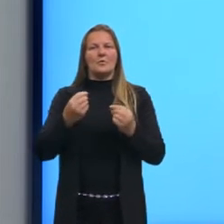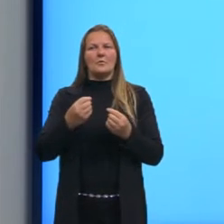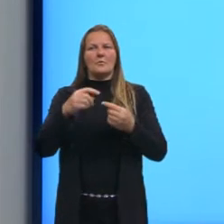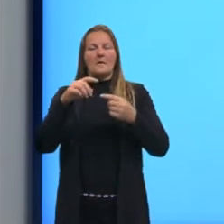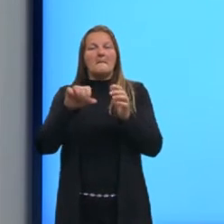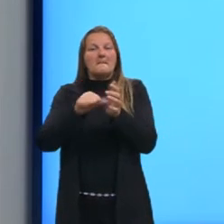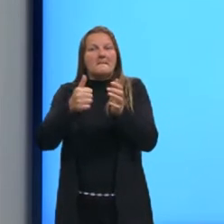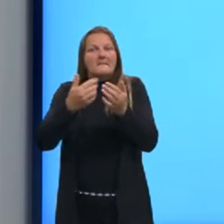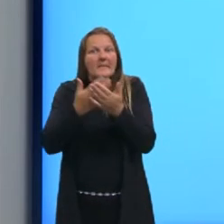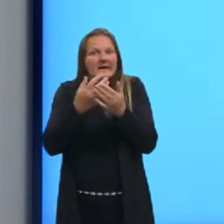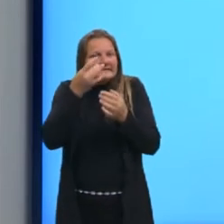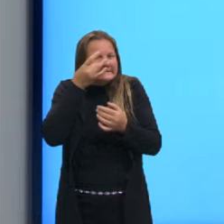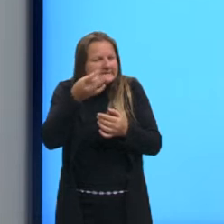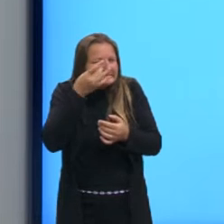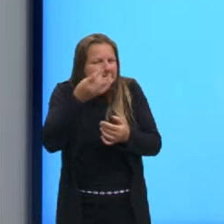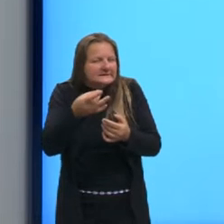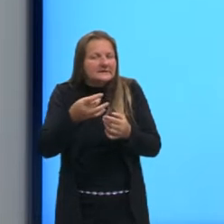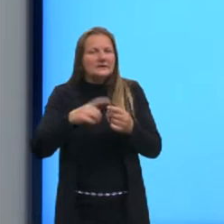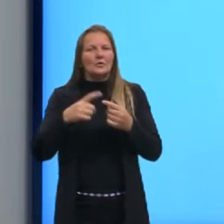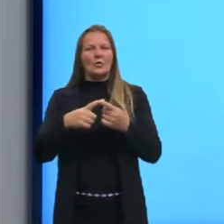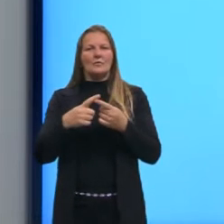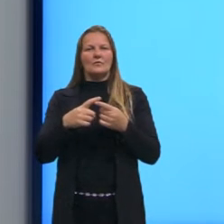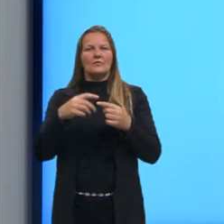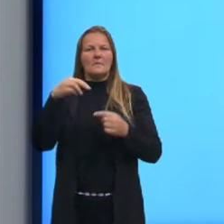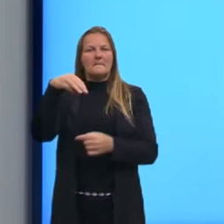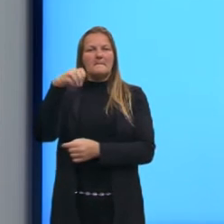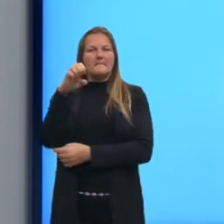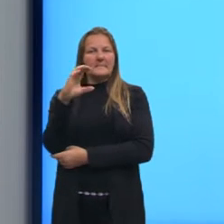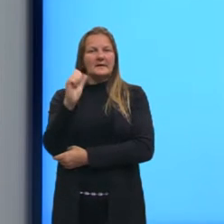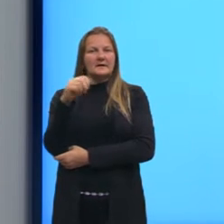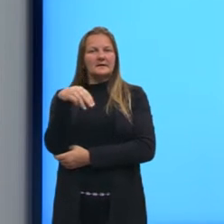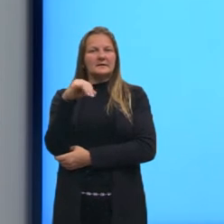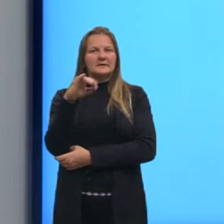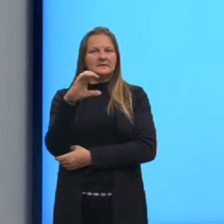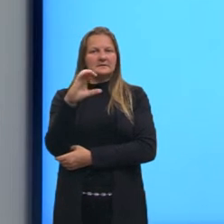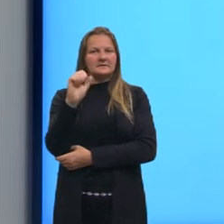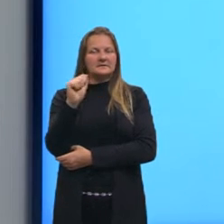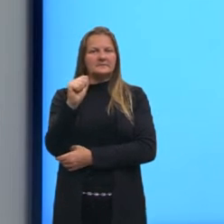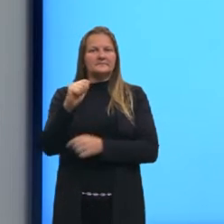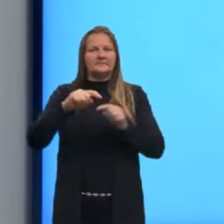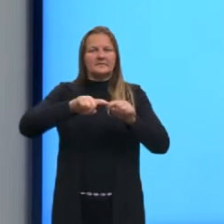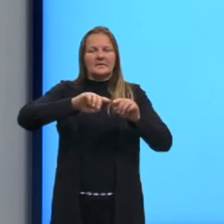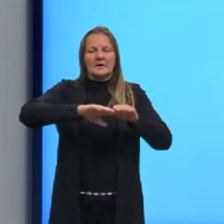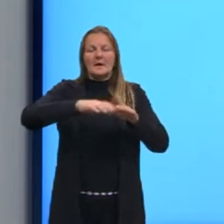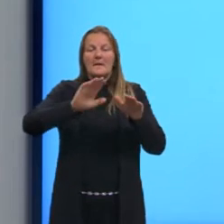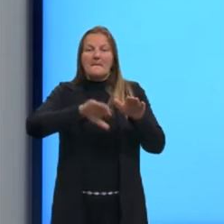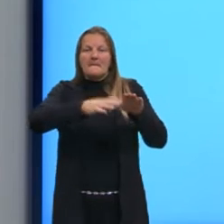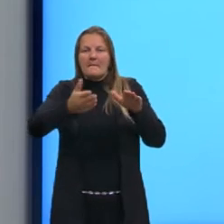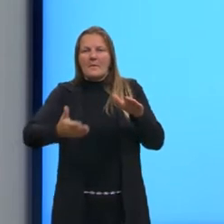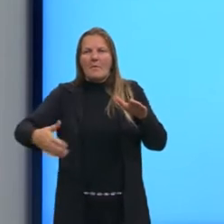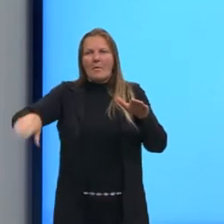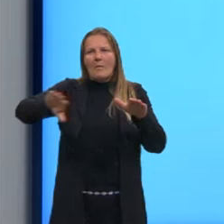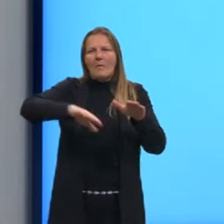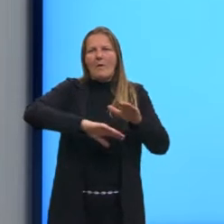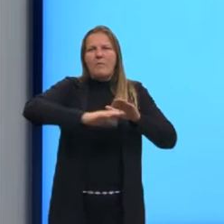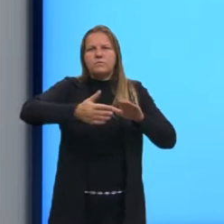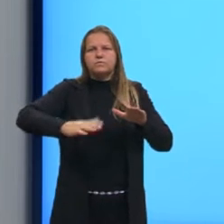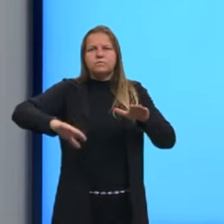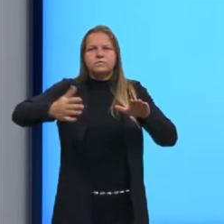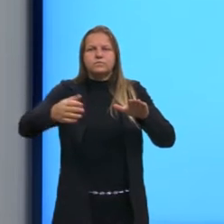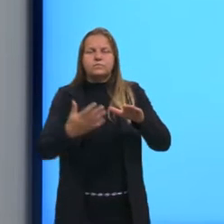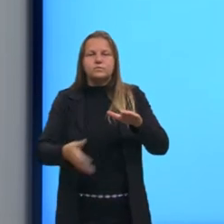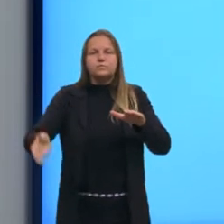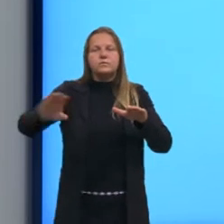aqui, né? Onde ondas mecânicas a gente tem as ondas do mar, por exemplo, ou o próprio